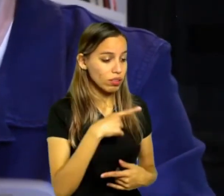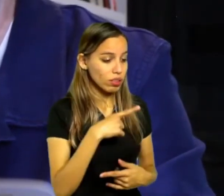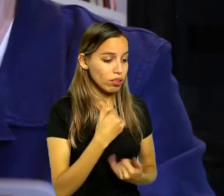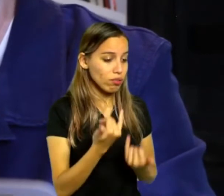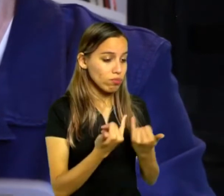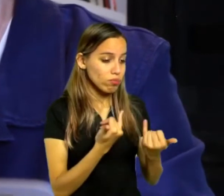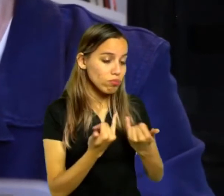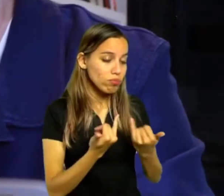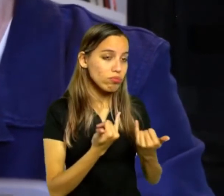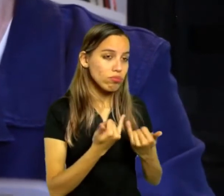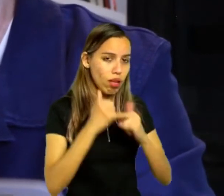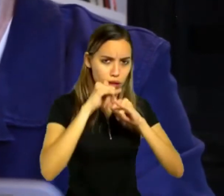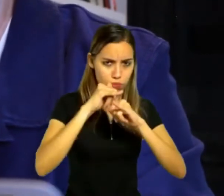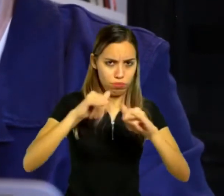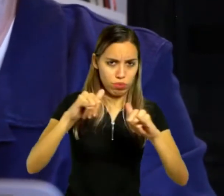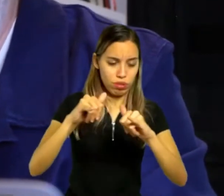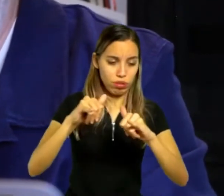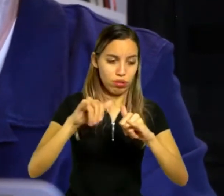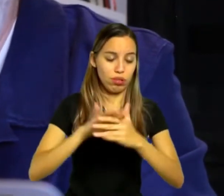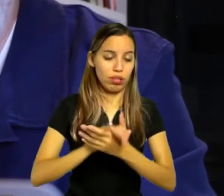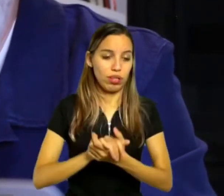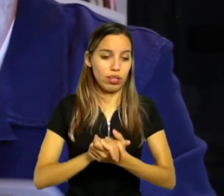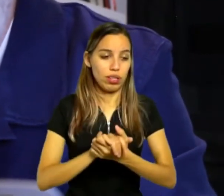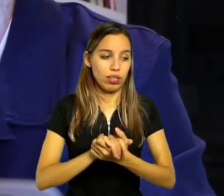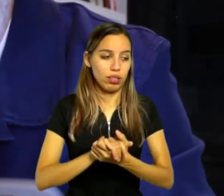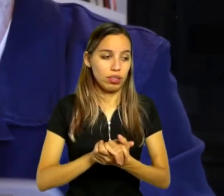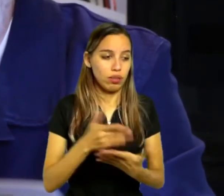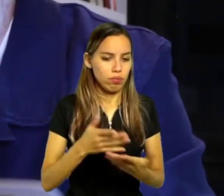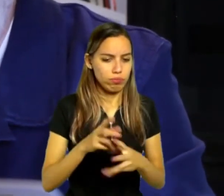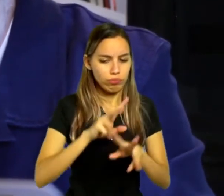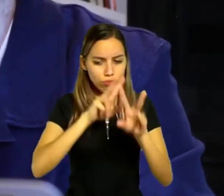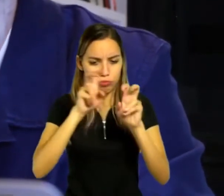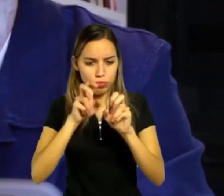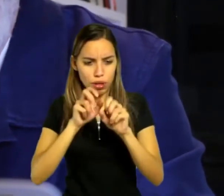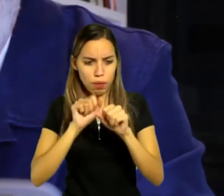momento que as coisas estão